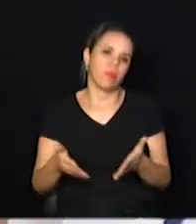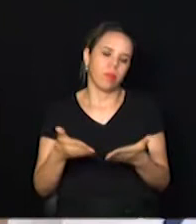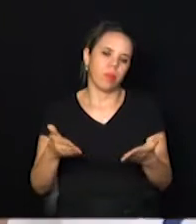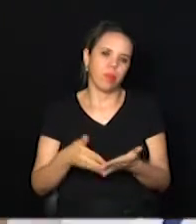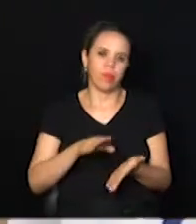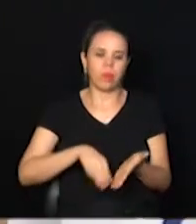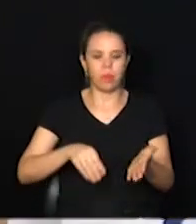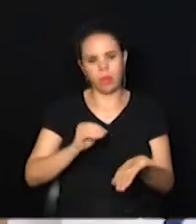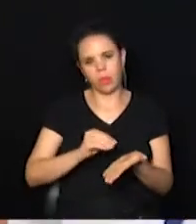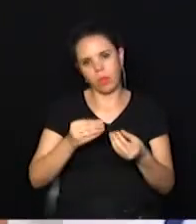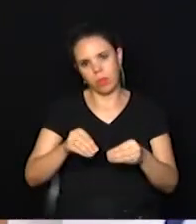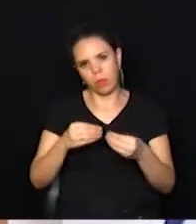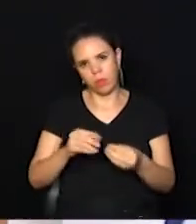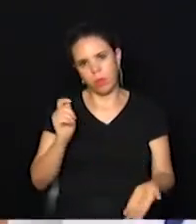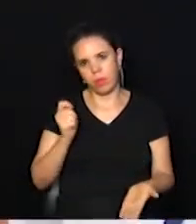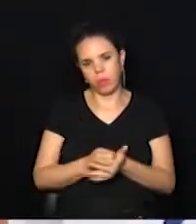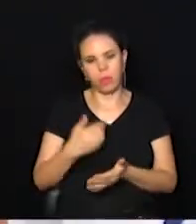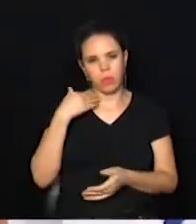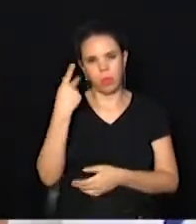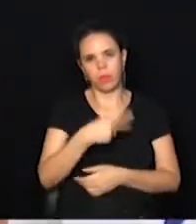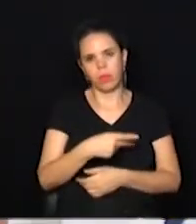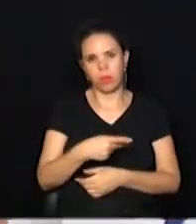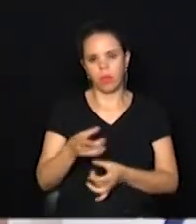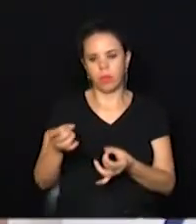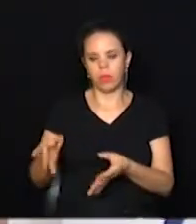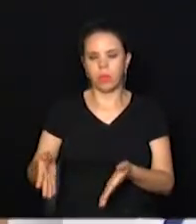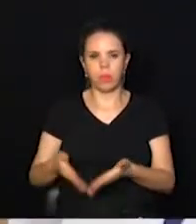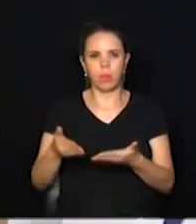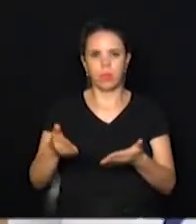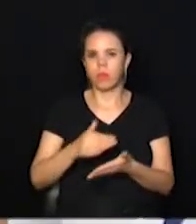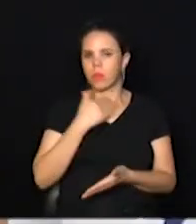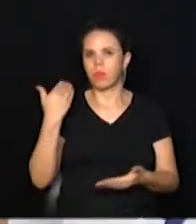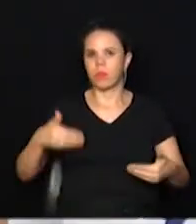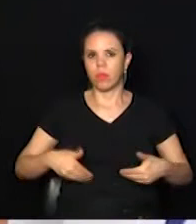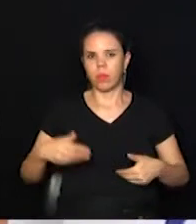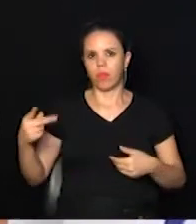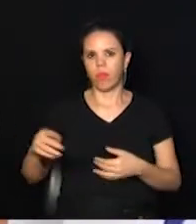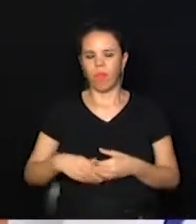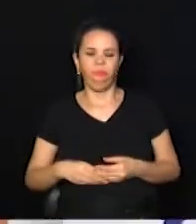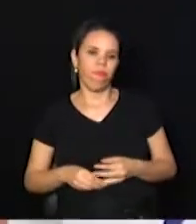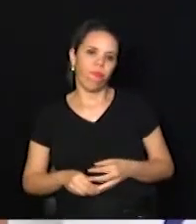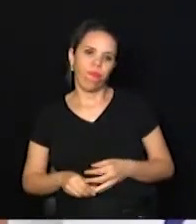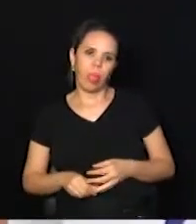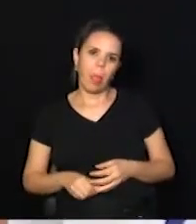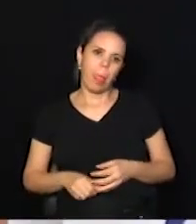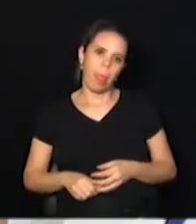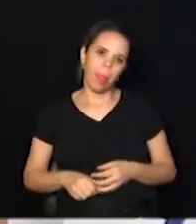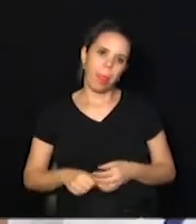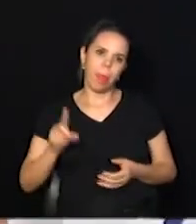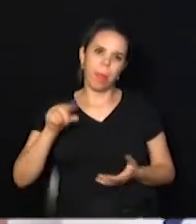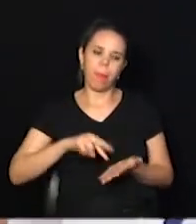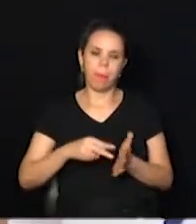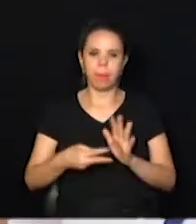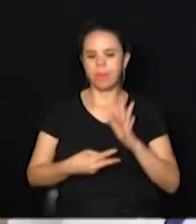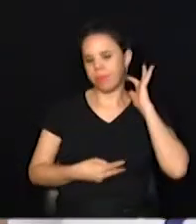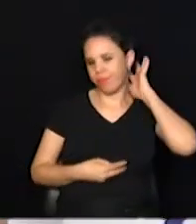pobres. Paga os banqueiros e deixa o pobre morrer de fome. Então, isso deve